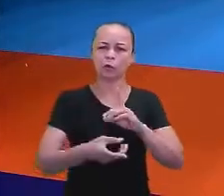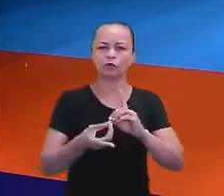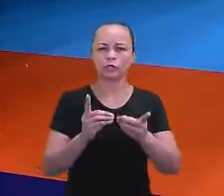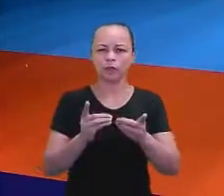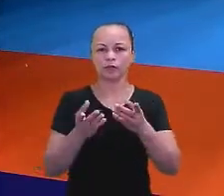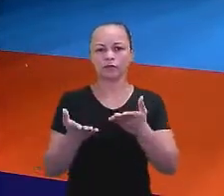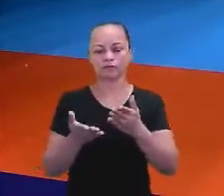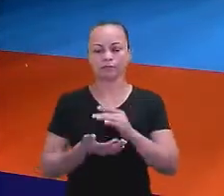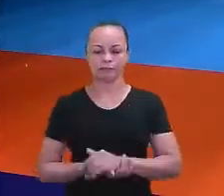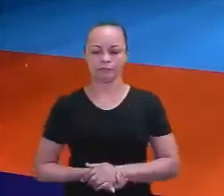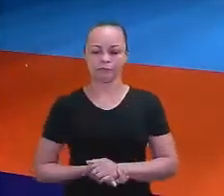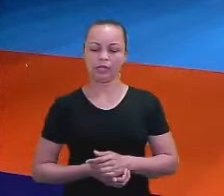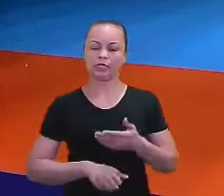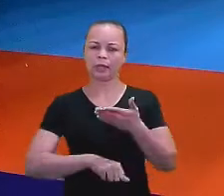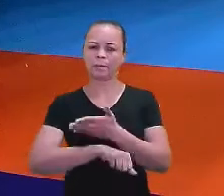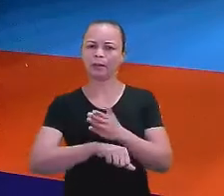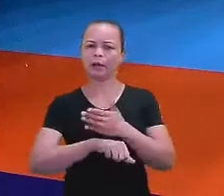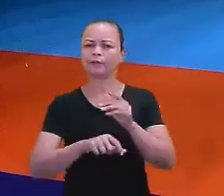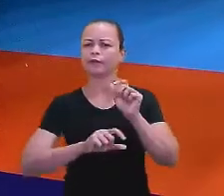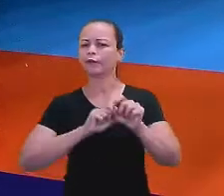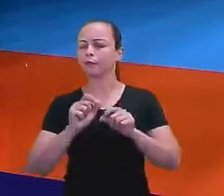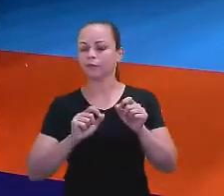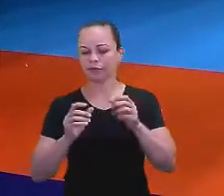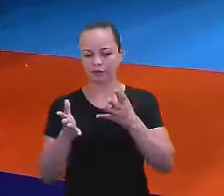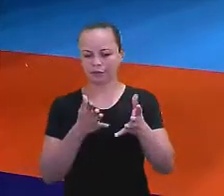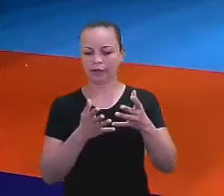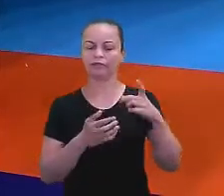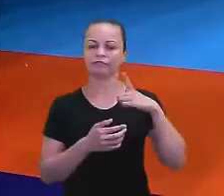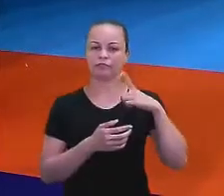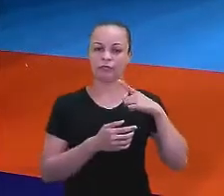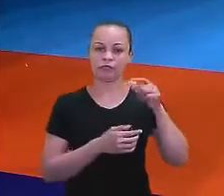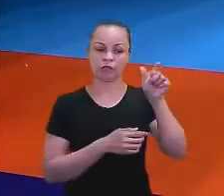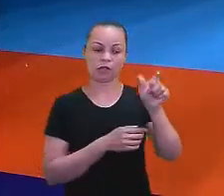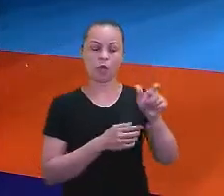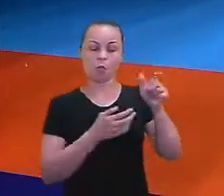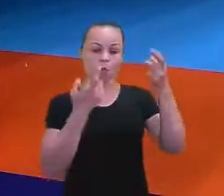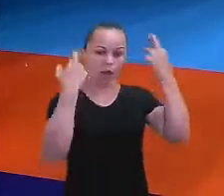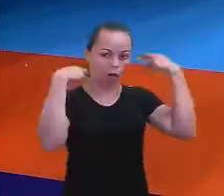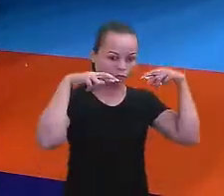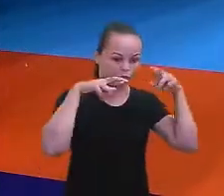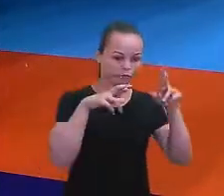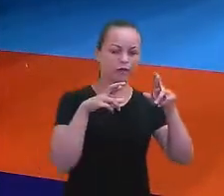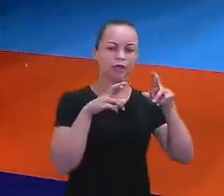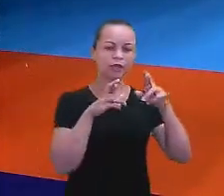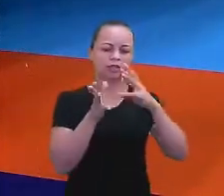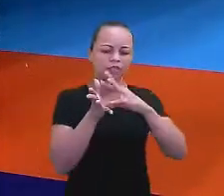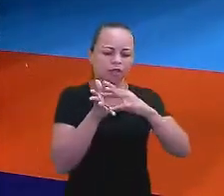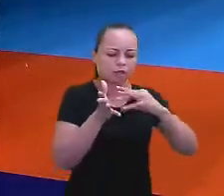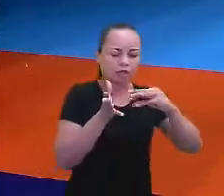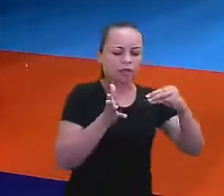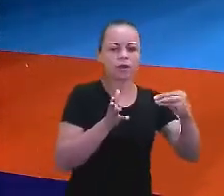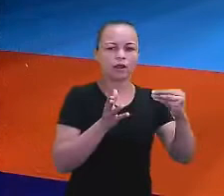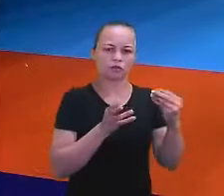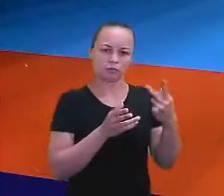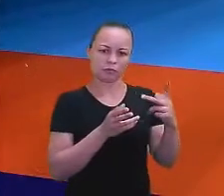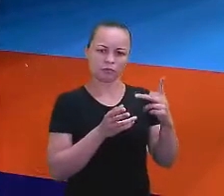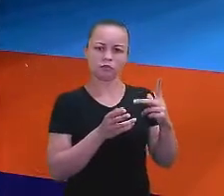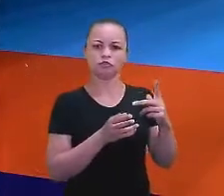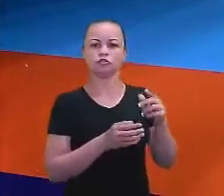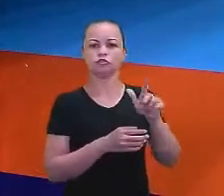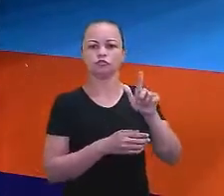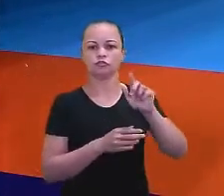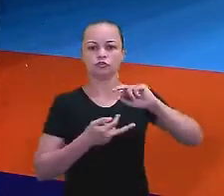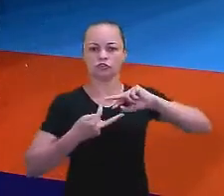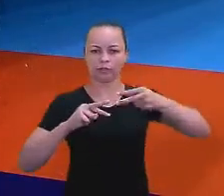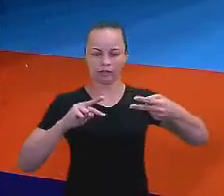Então, na prática, se pegou o quê, gente? A ovelha, que vai servir, vamos dizer assim, que vai doar o material genético, que vai doar o seu patrimônio genético, pegou